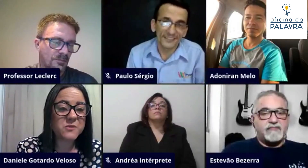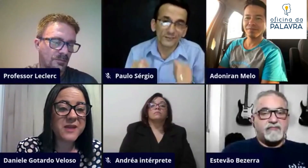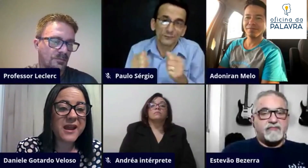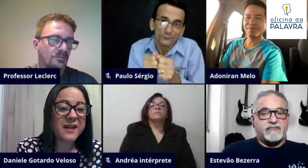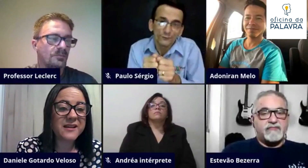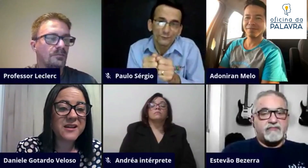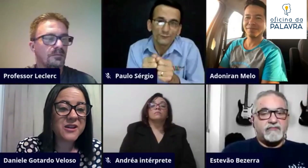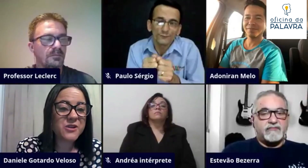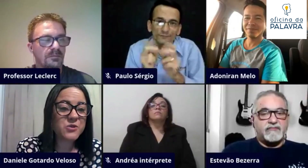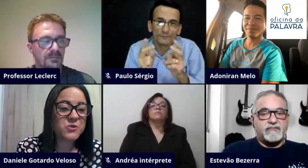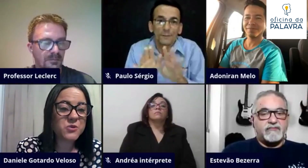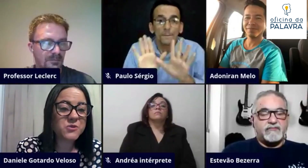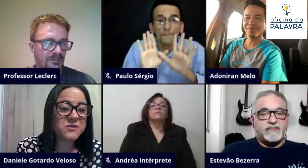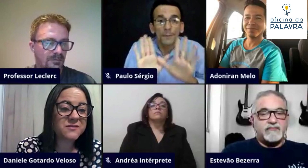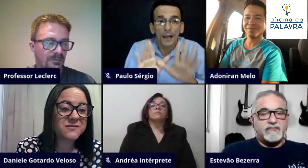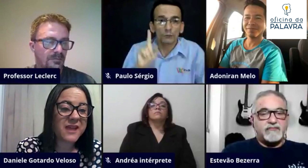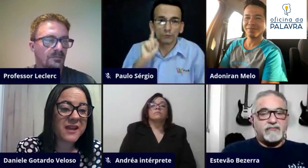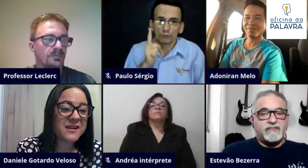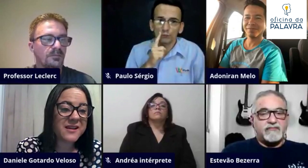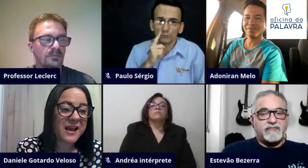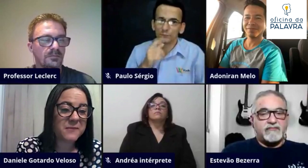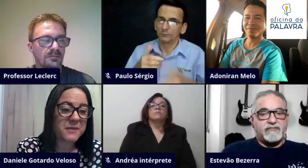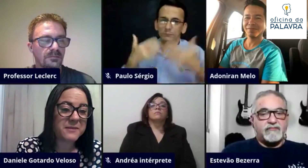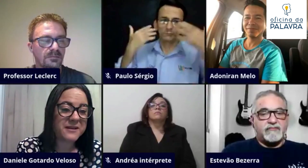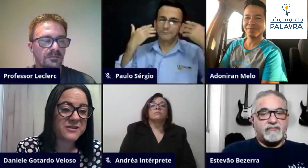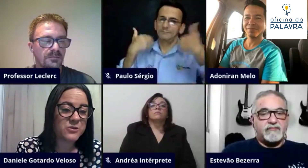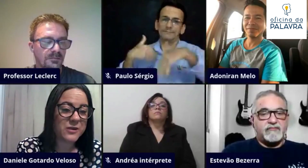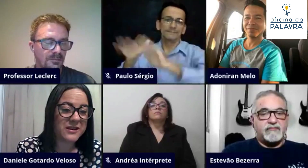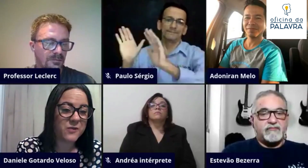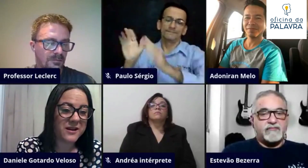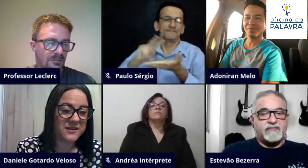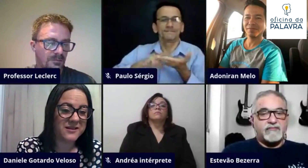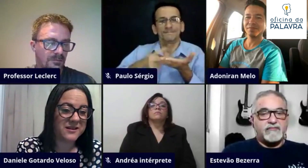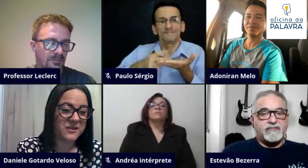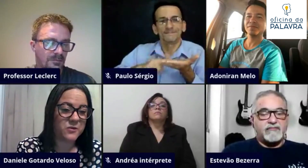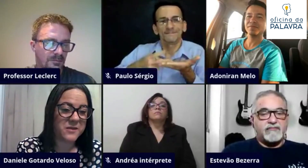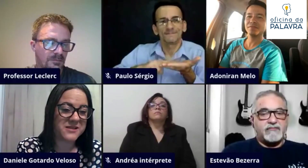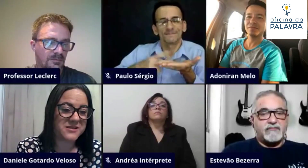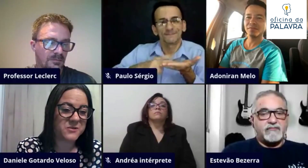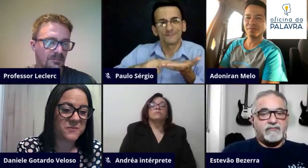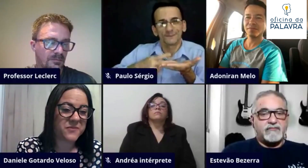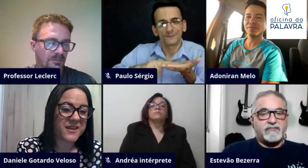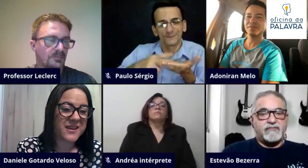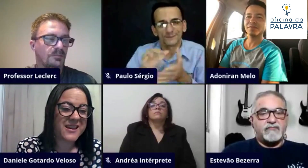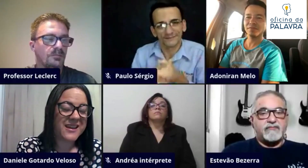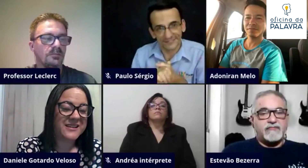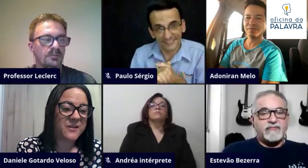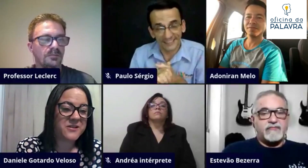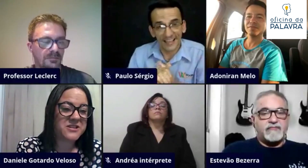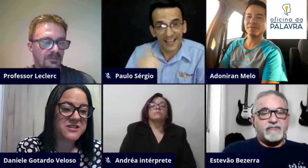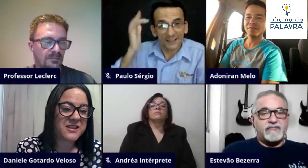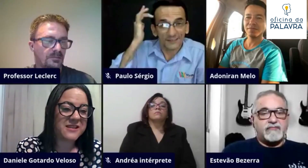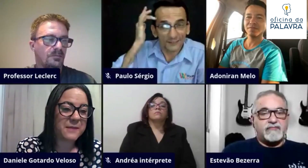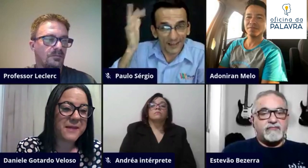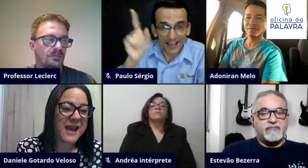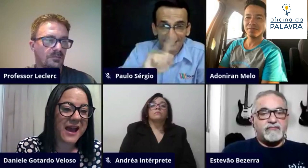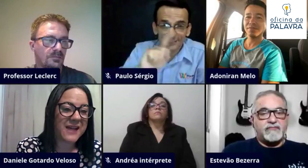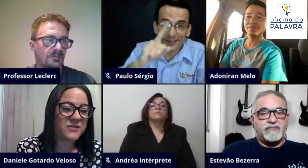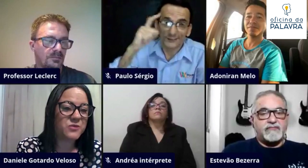conversam sobre ela, e os surdos não têm a Bíblia na sua língua ainda, aqui no Brasil. Então, a gente